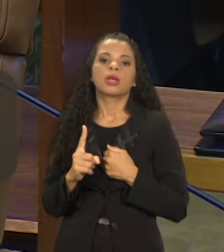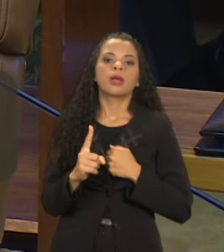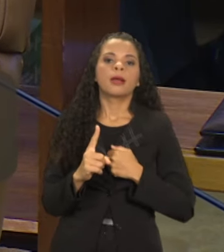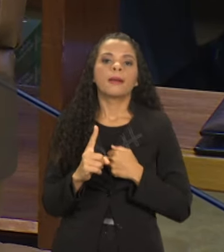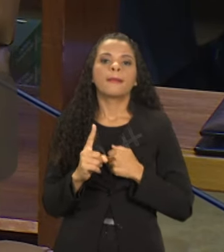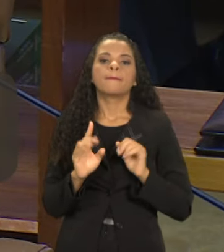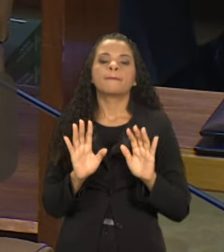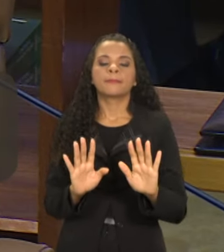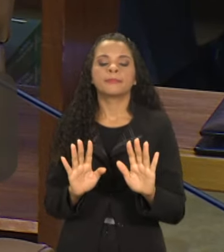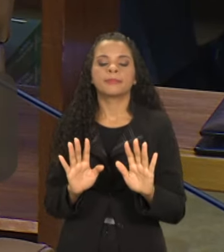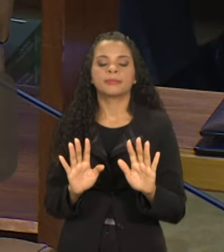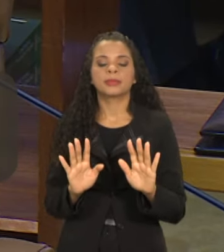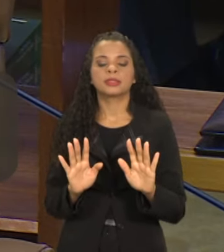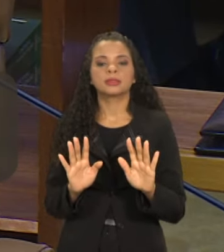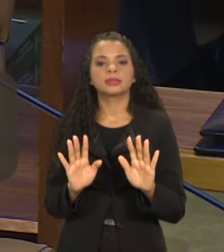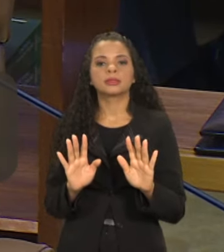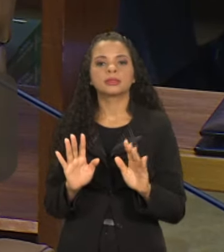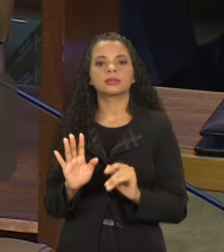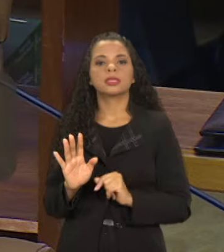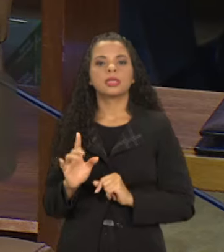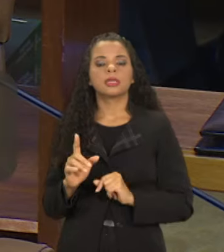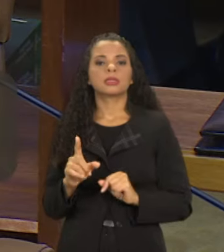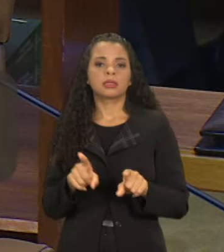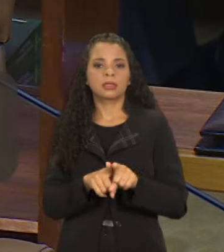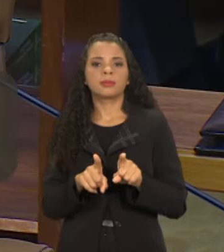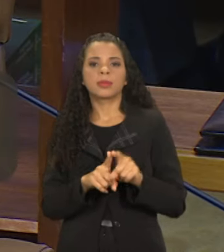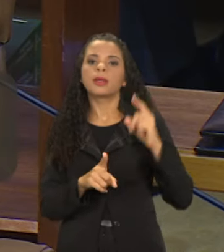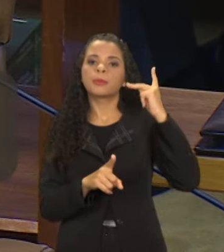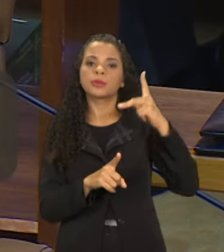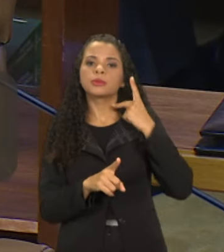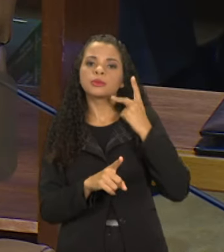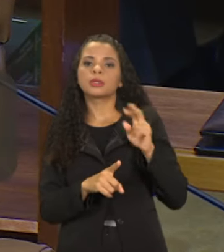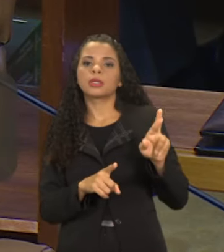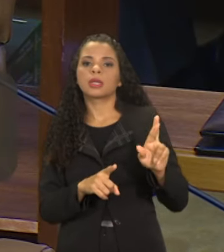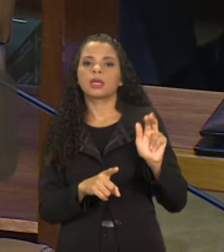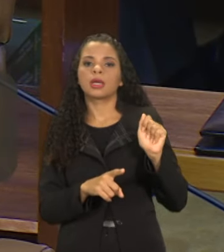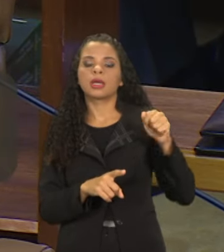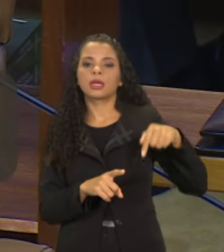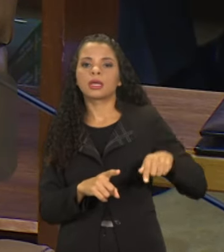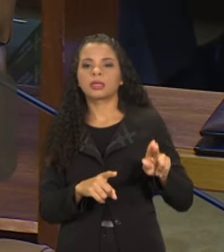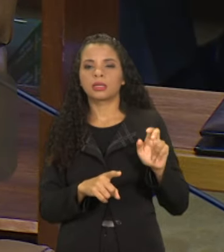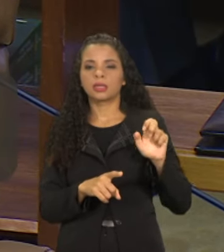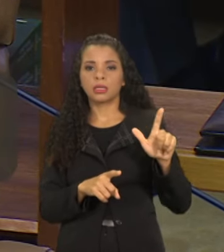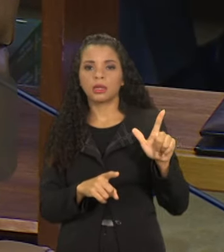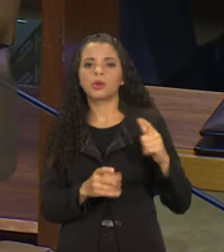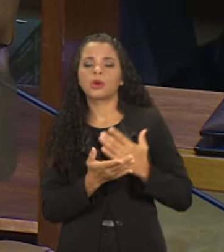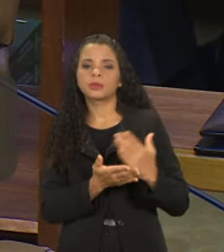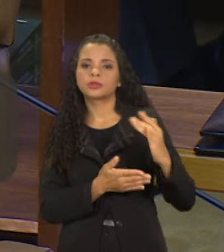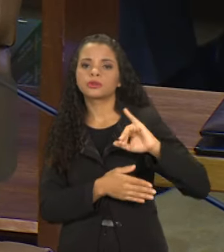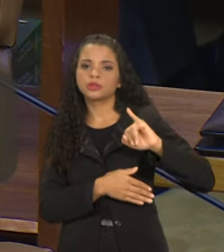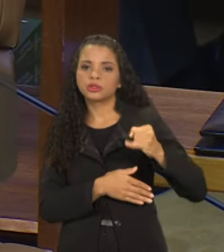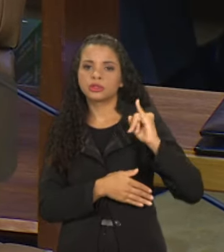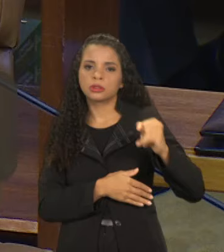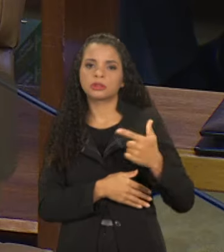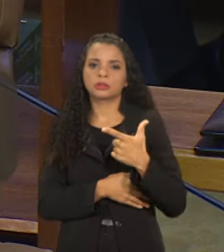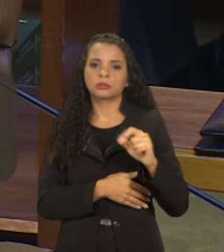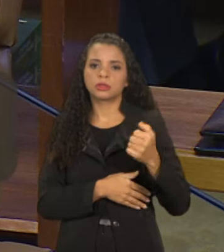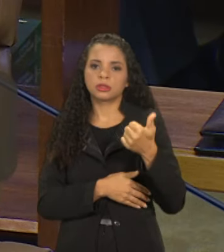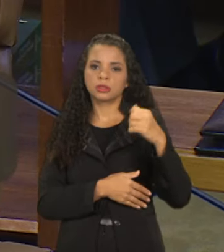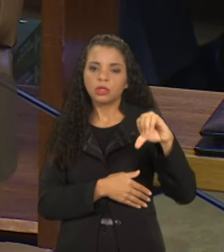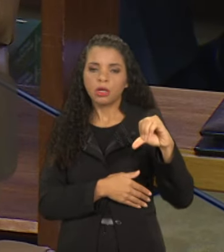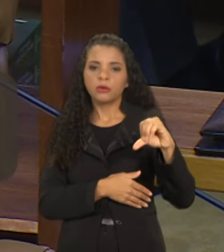por deferência à doutora Raquel Dodge, isso se inicia em janeiro de 2019. O observatório do CNJ com o CNMP